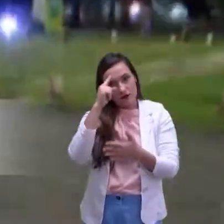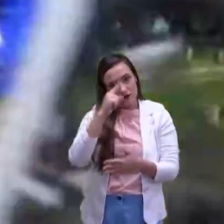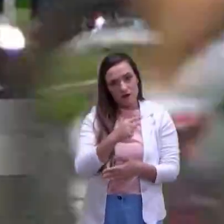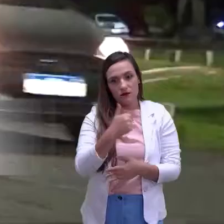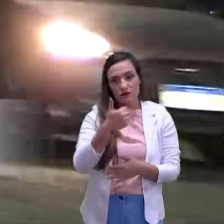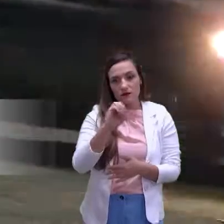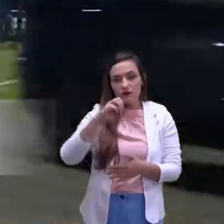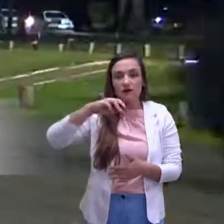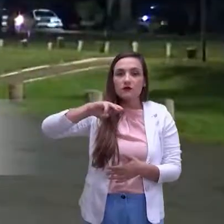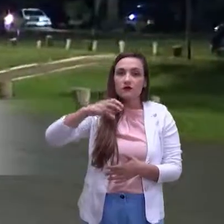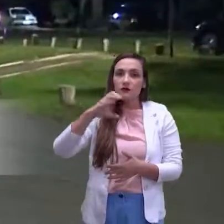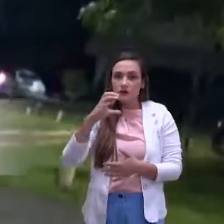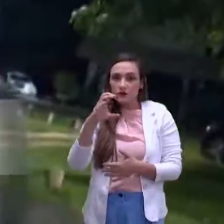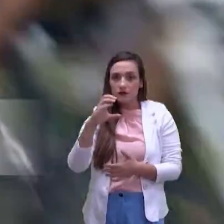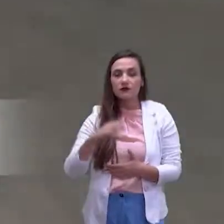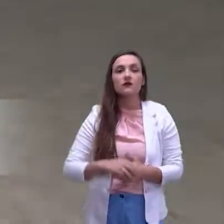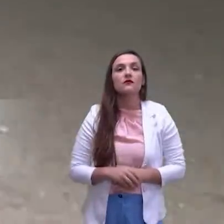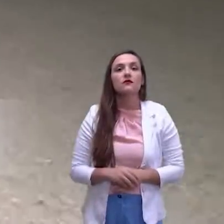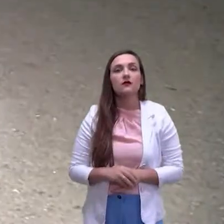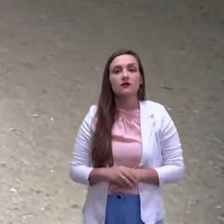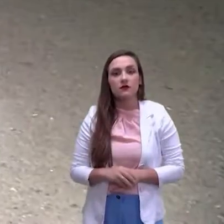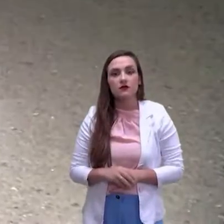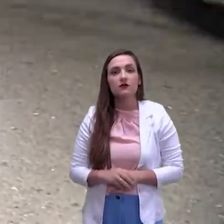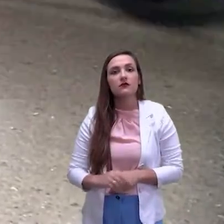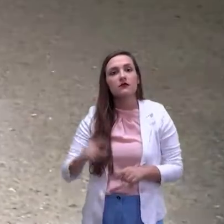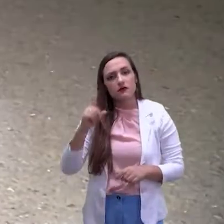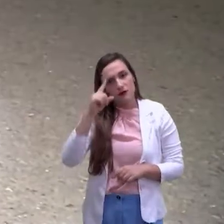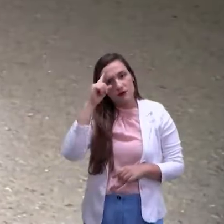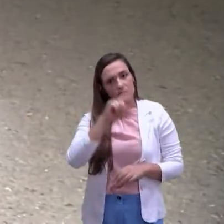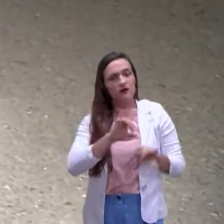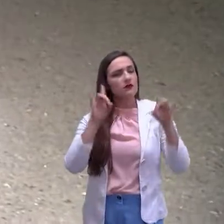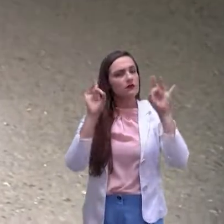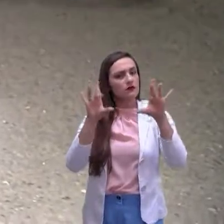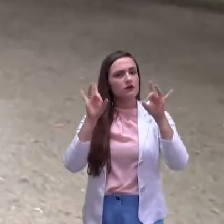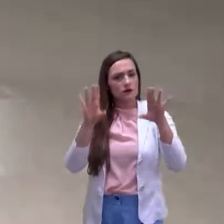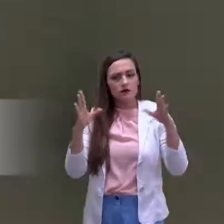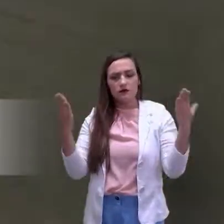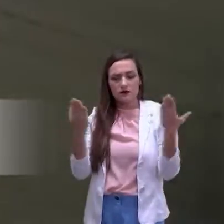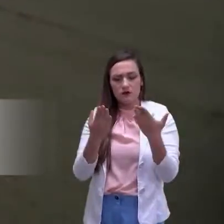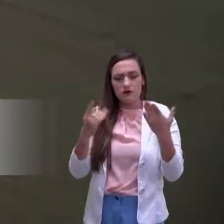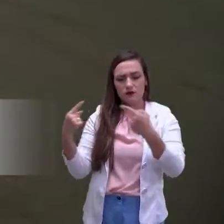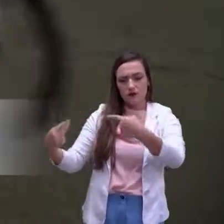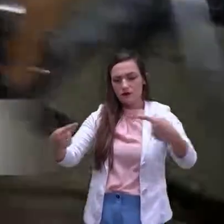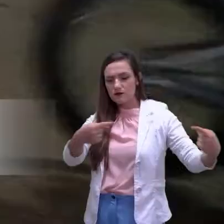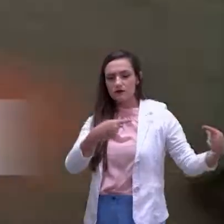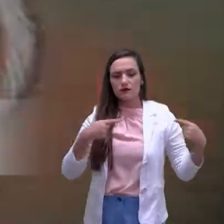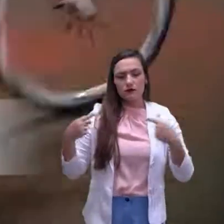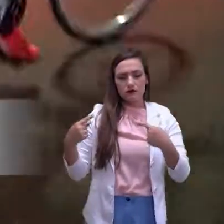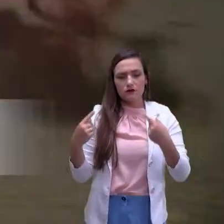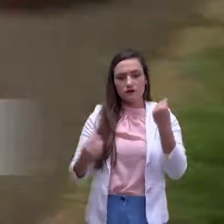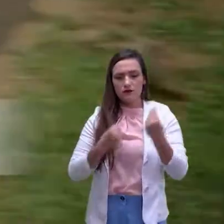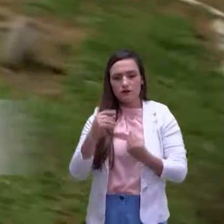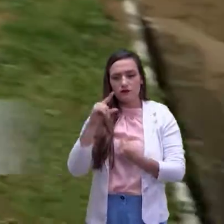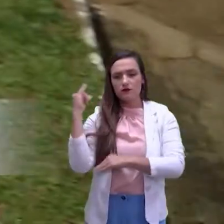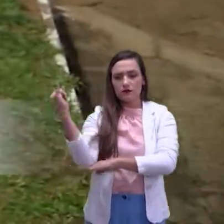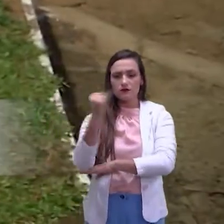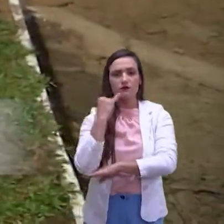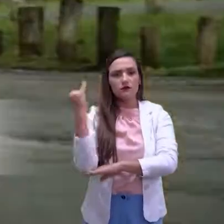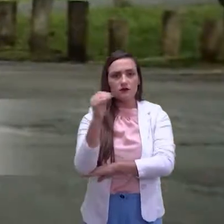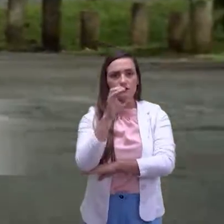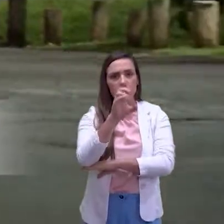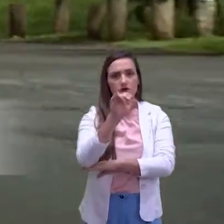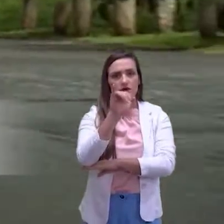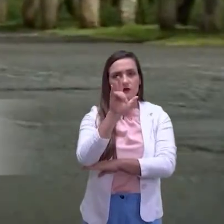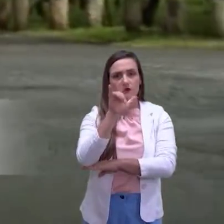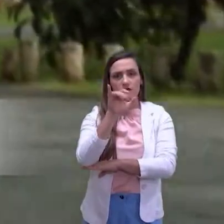dia 10 de março, um dia marcado para se discutir a importância do ciclismo,